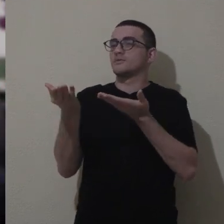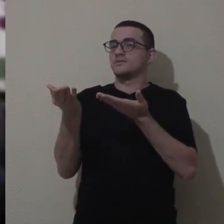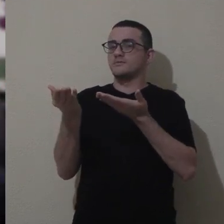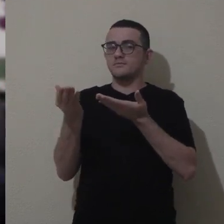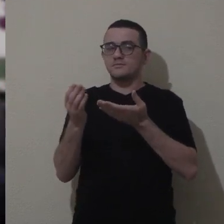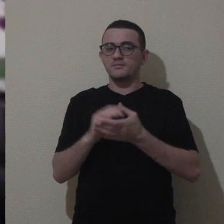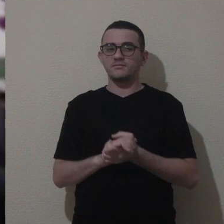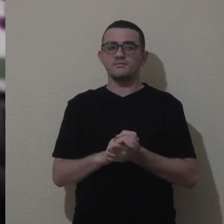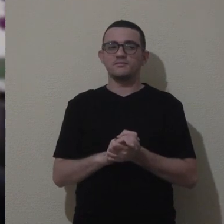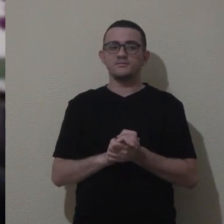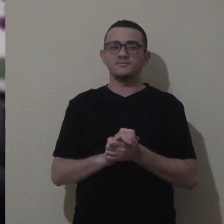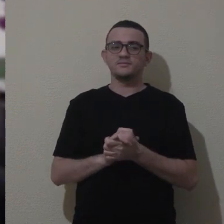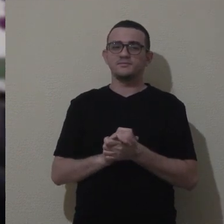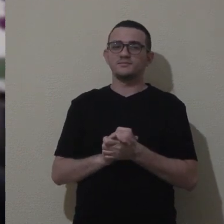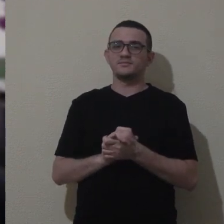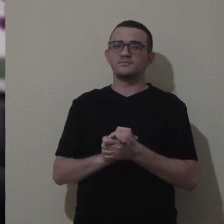informação.